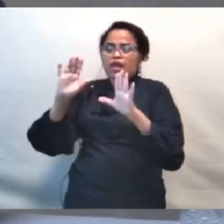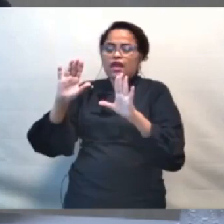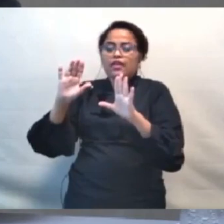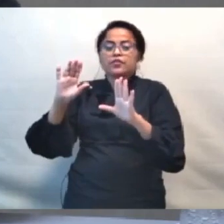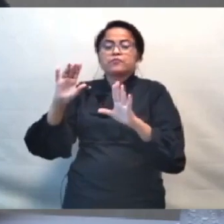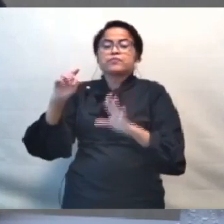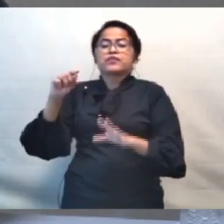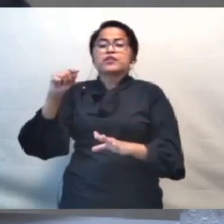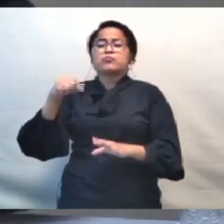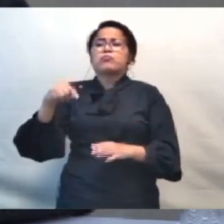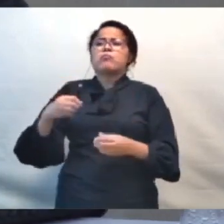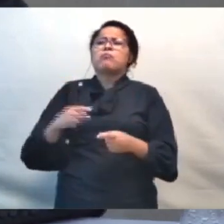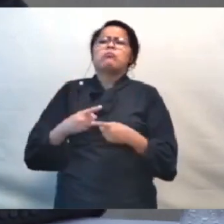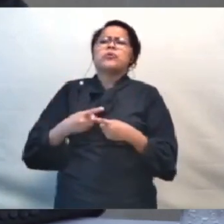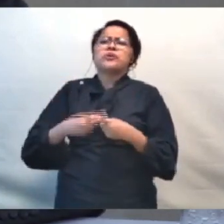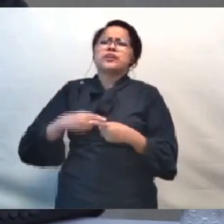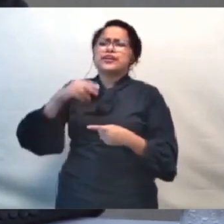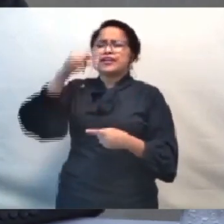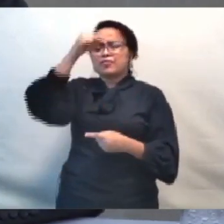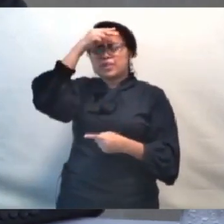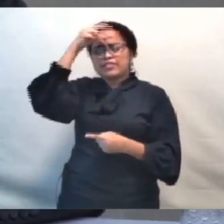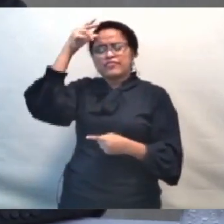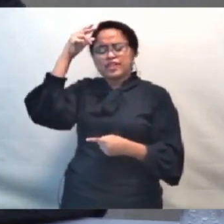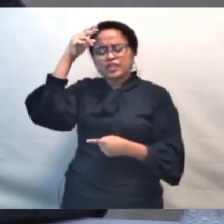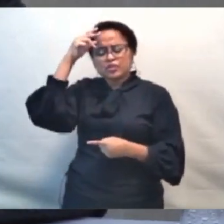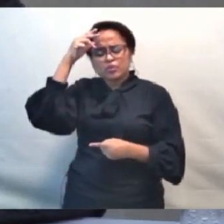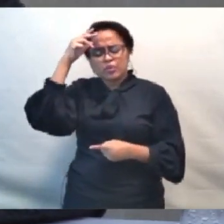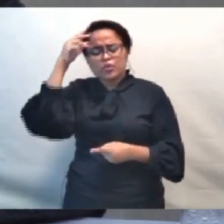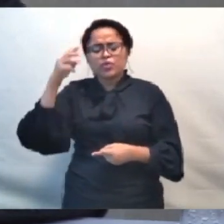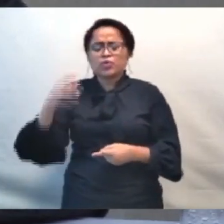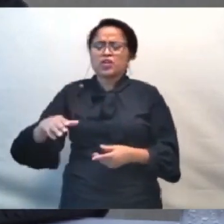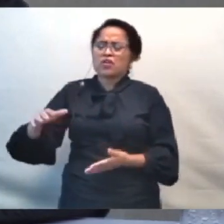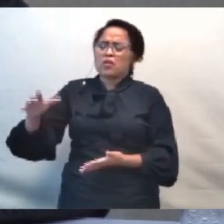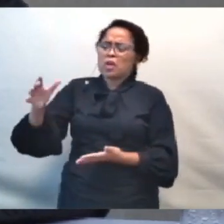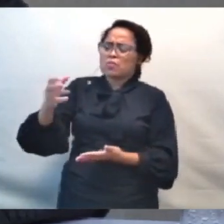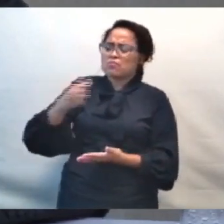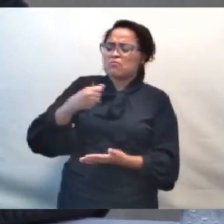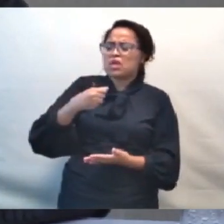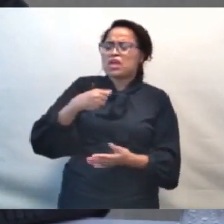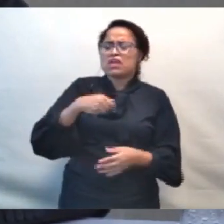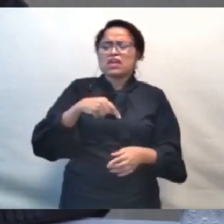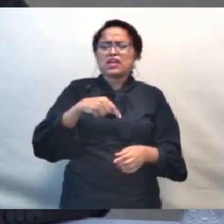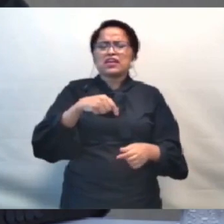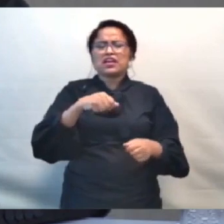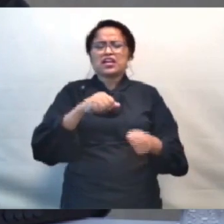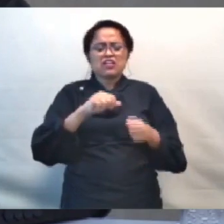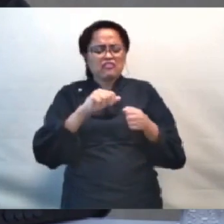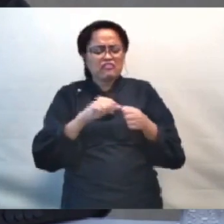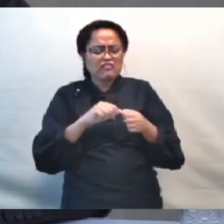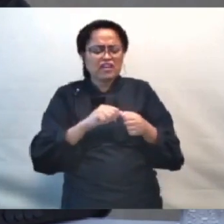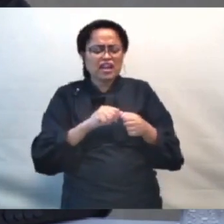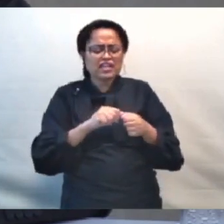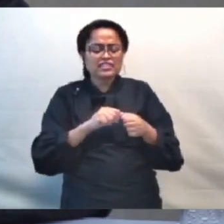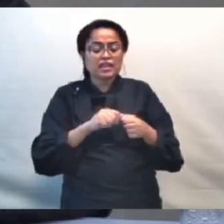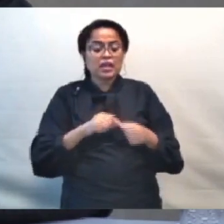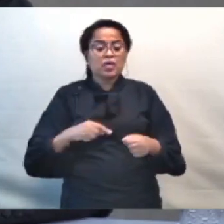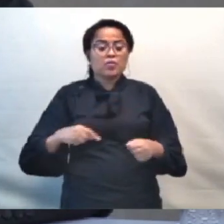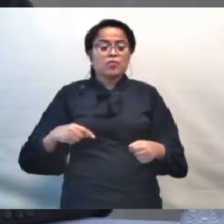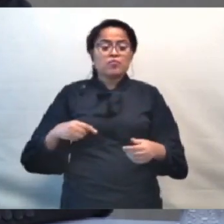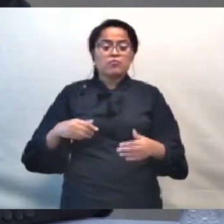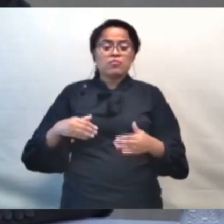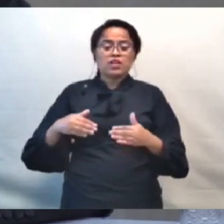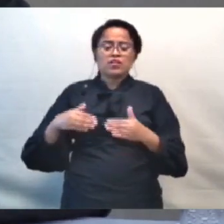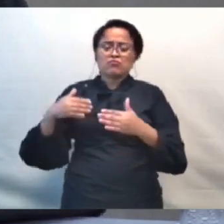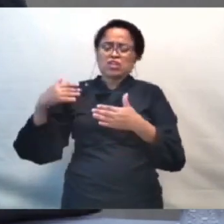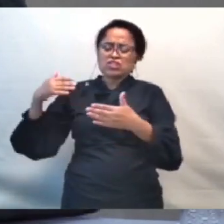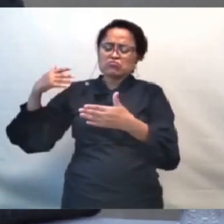para executar, não deixar esses furos no caminho? Isso vai criando uma situação de irritação das pessoas que é fora do